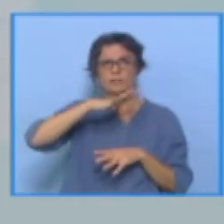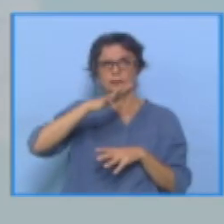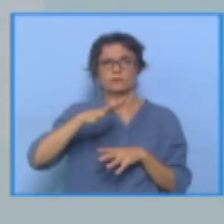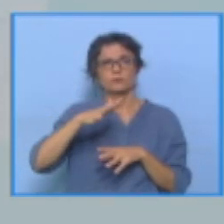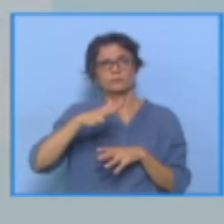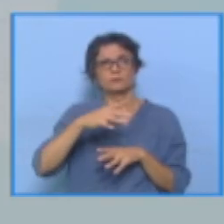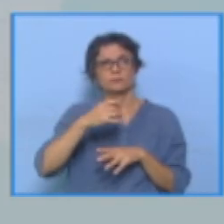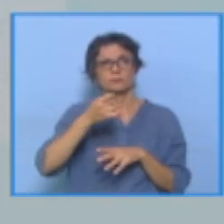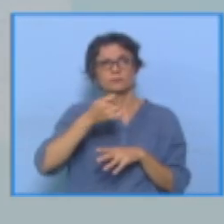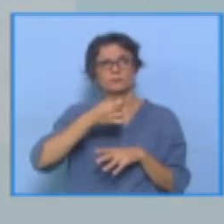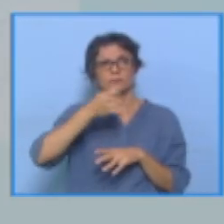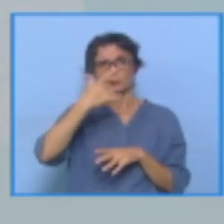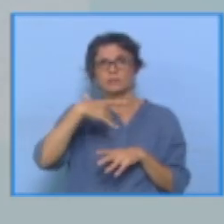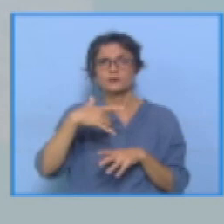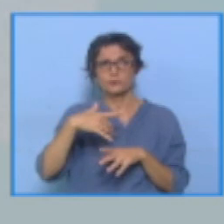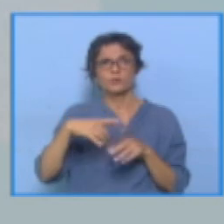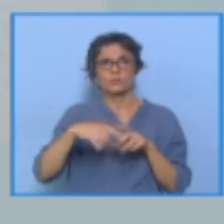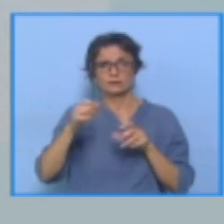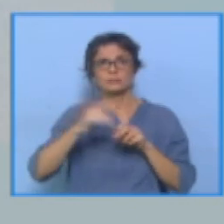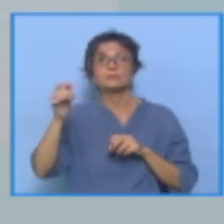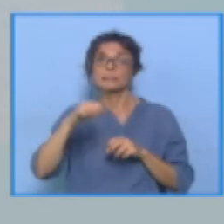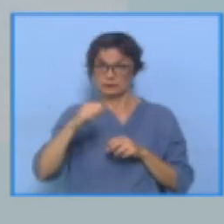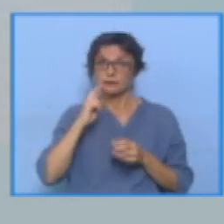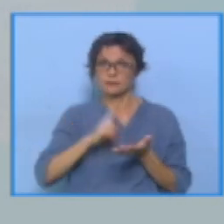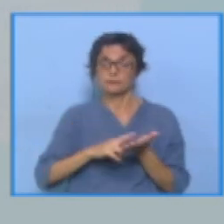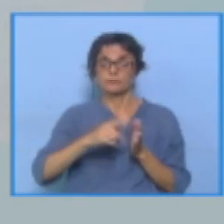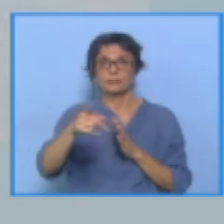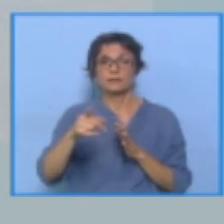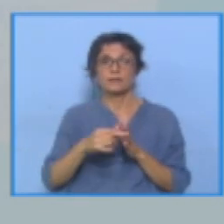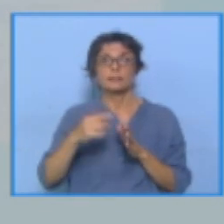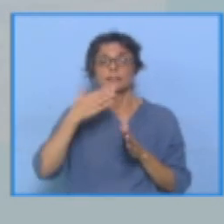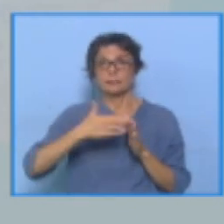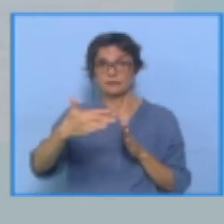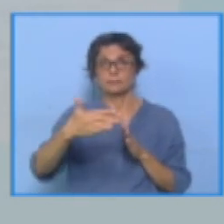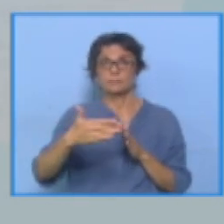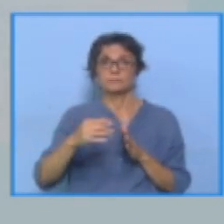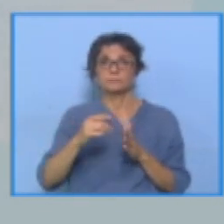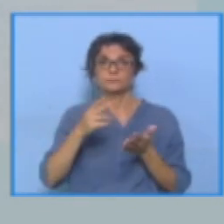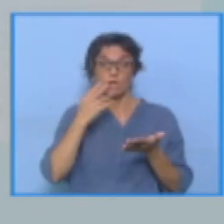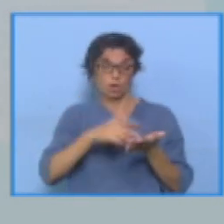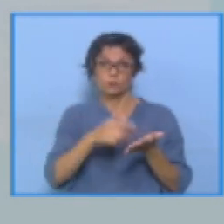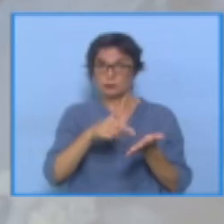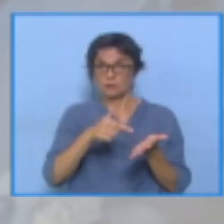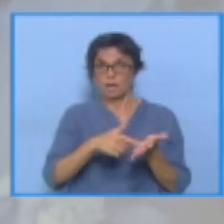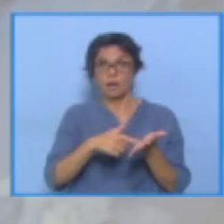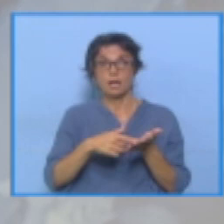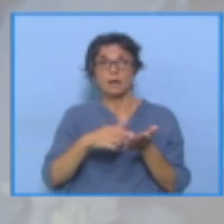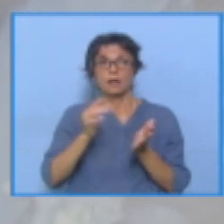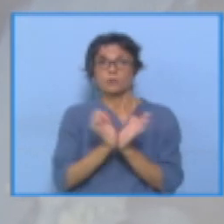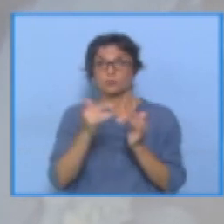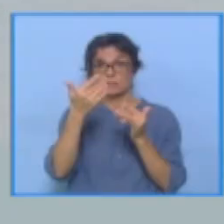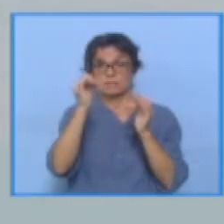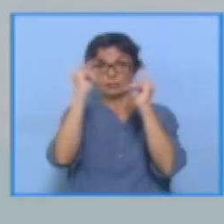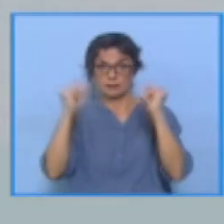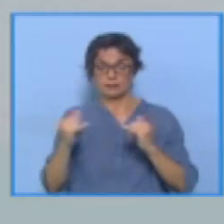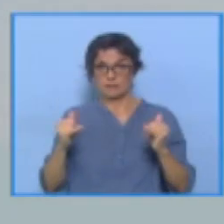Desta Semana da Ação Conjunta, a proposta da Caritas Internacionalis e o próprio livro está em destaque no site internacional da Caritas como